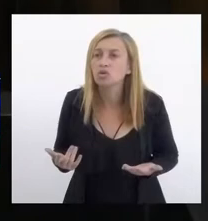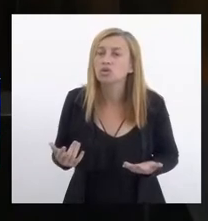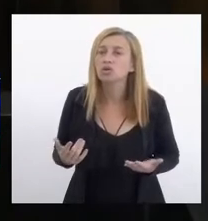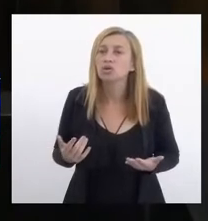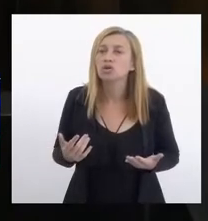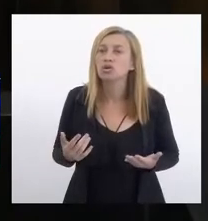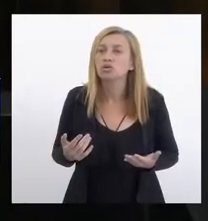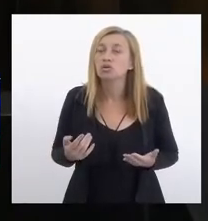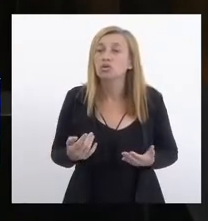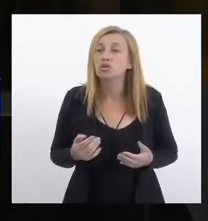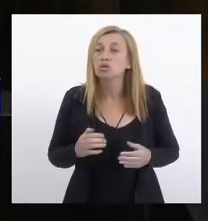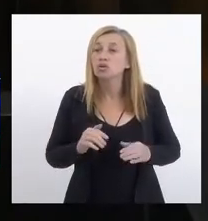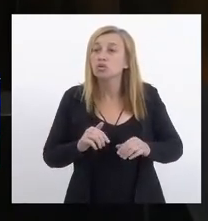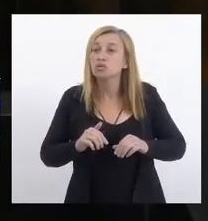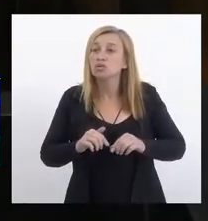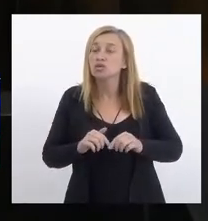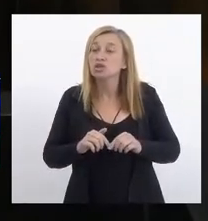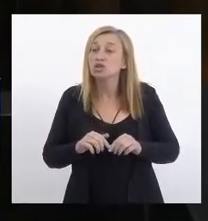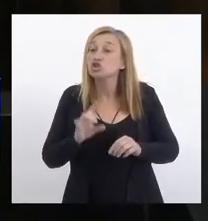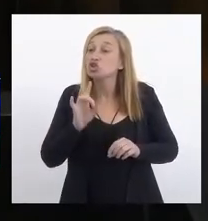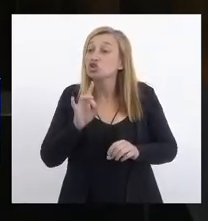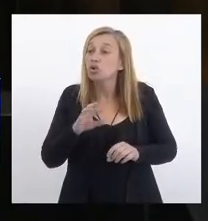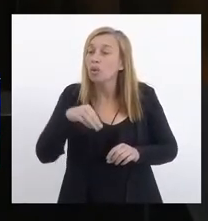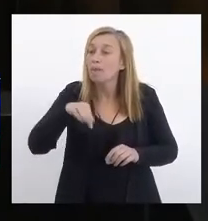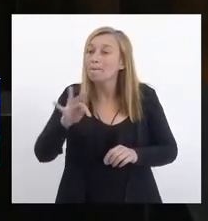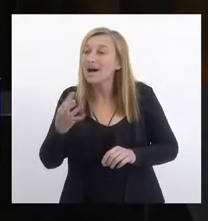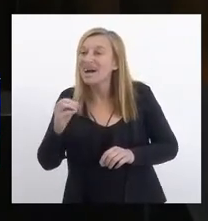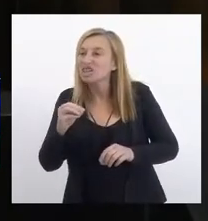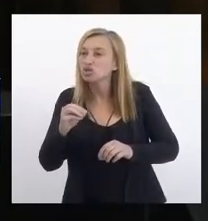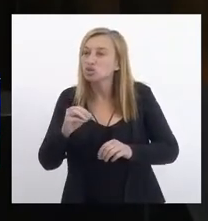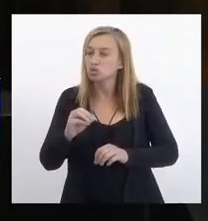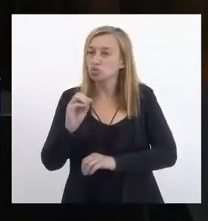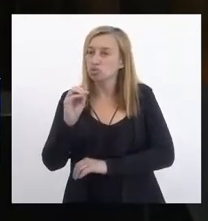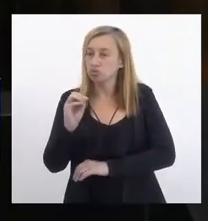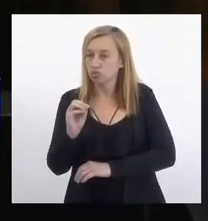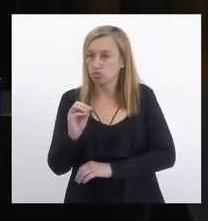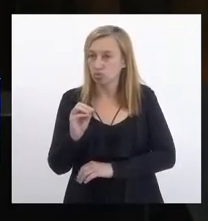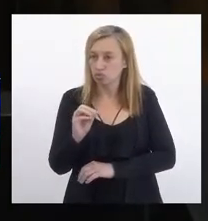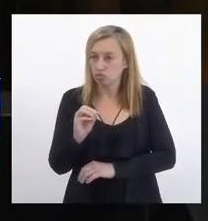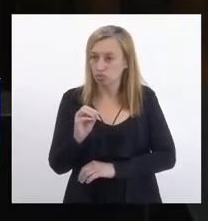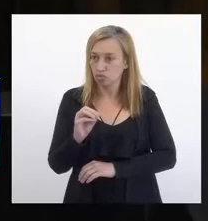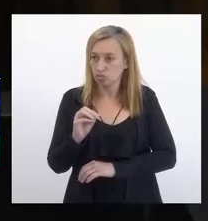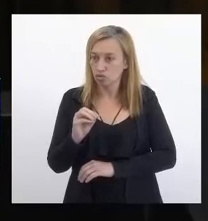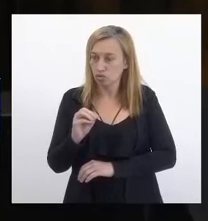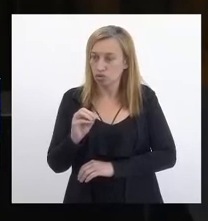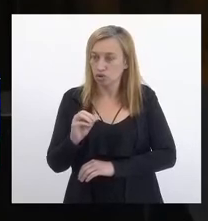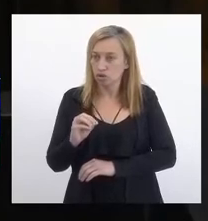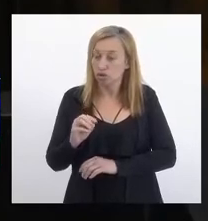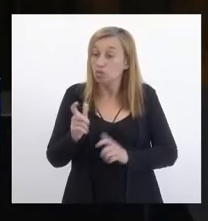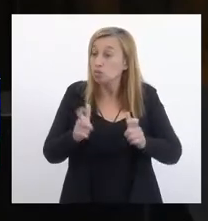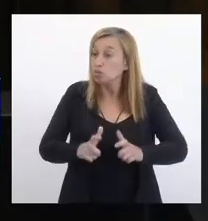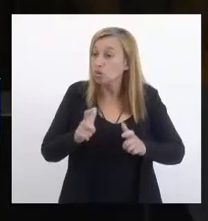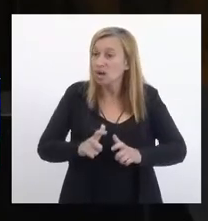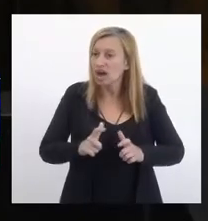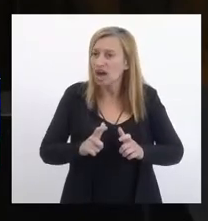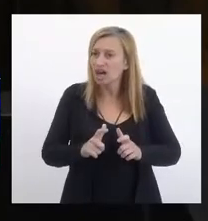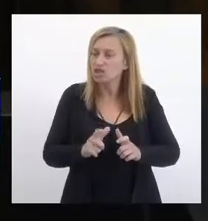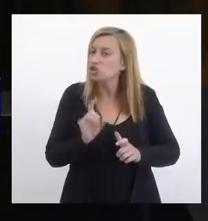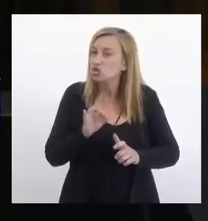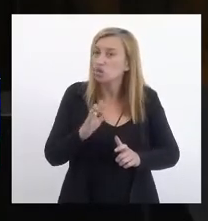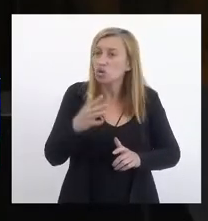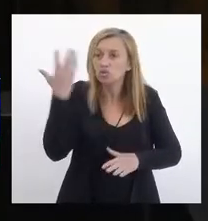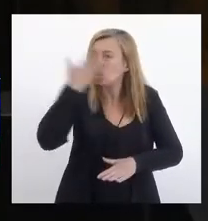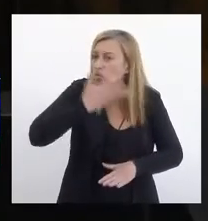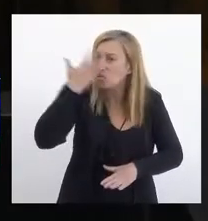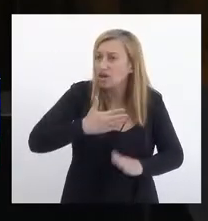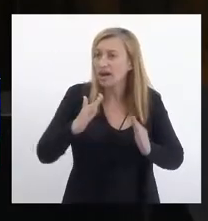2 metros quase de altura de mato, deputada. Se uma ambulância precisar chegar no local, não